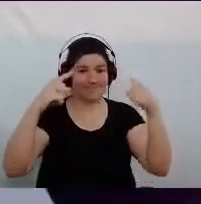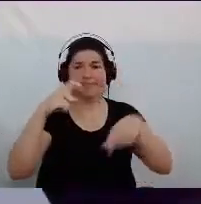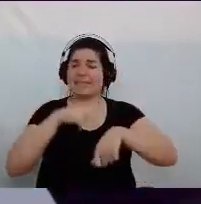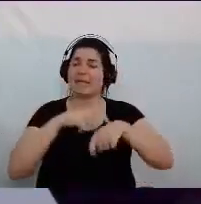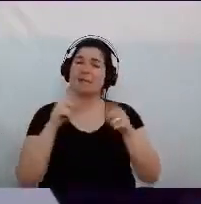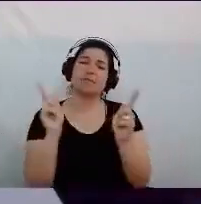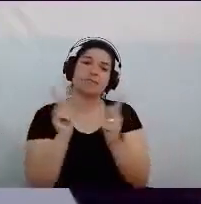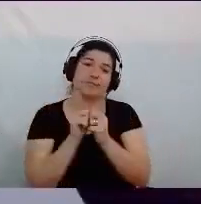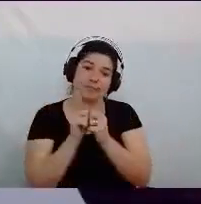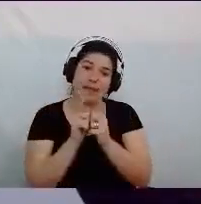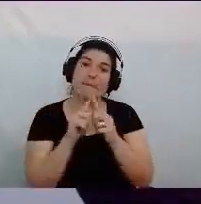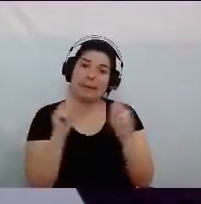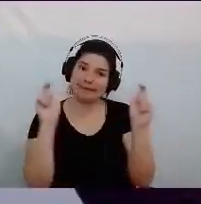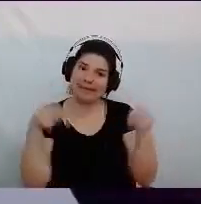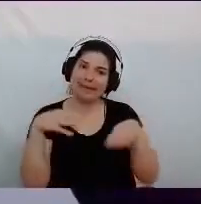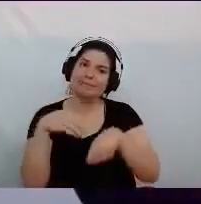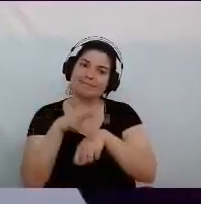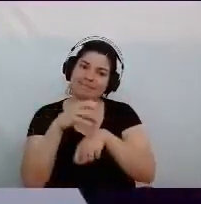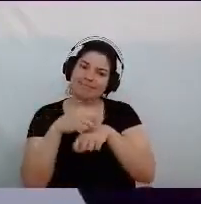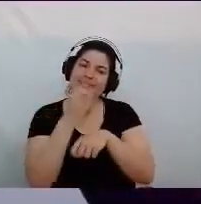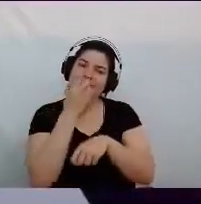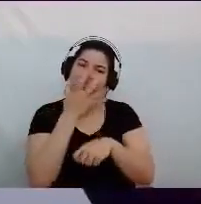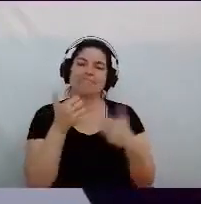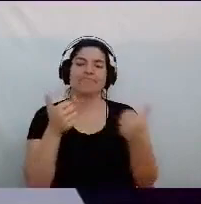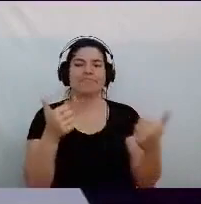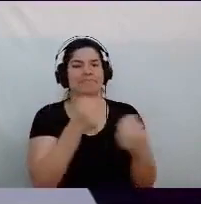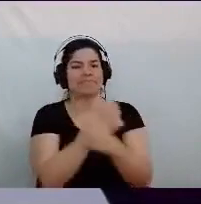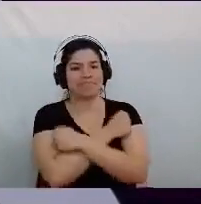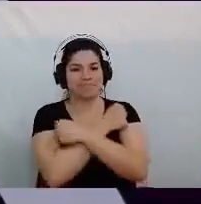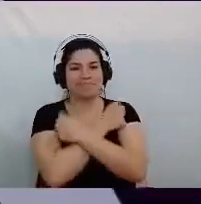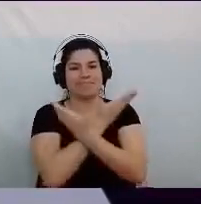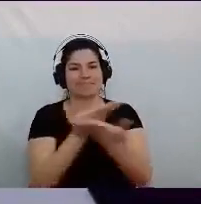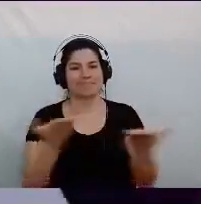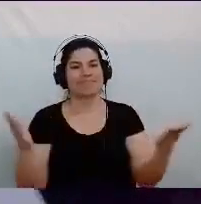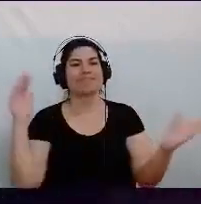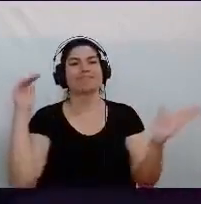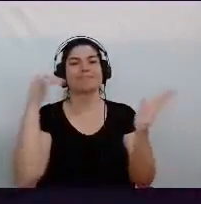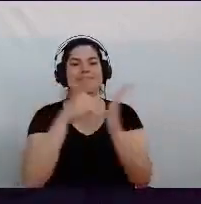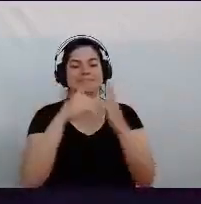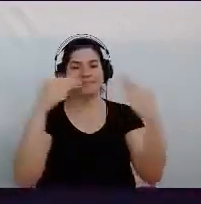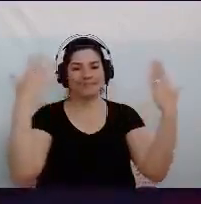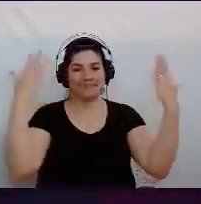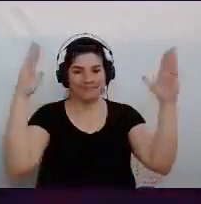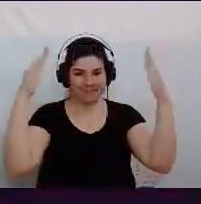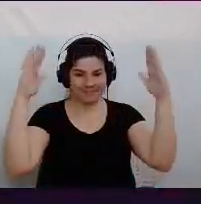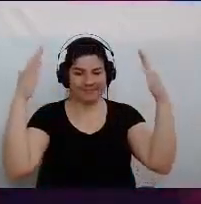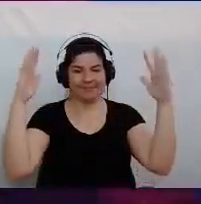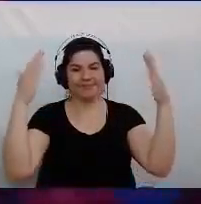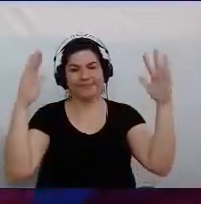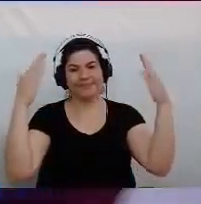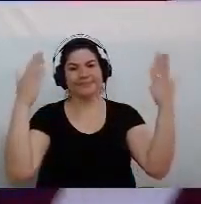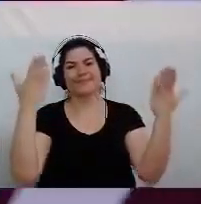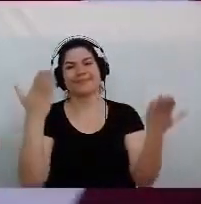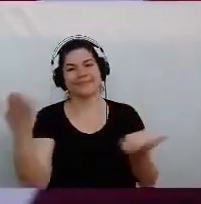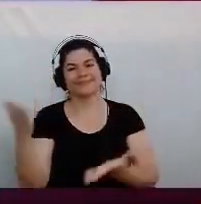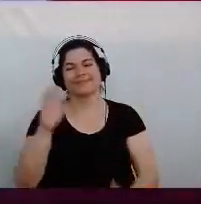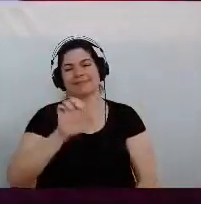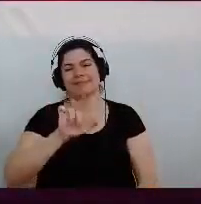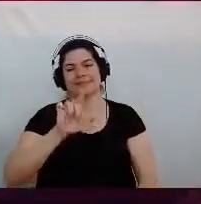suficiente Espero que sim grande abraço a todos e até uma próxima palmas para o elemar elemar Júnior aqui